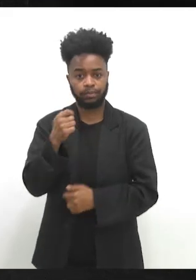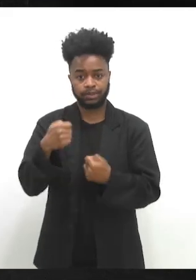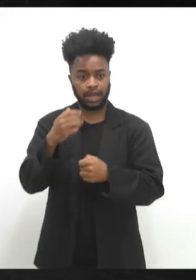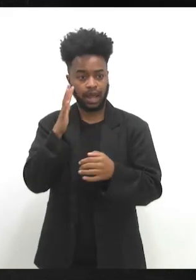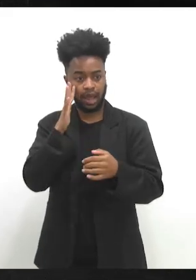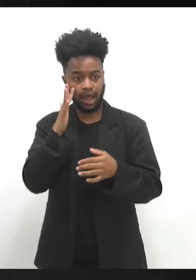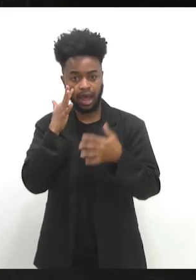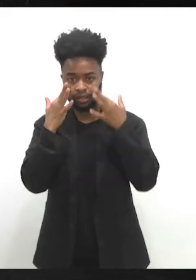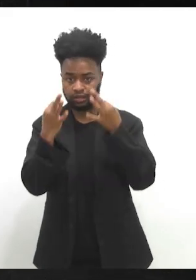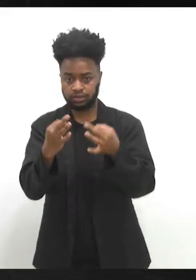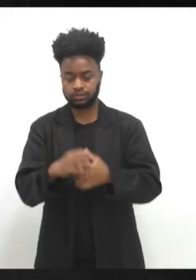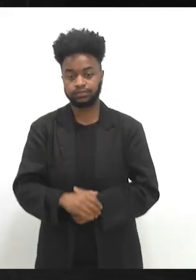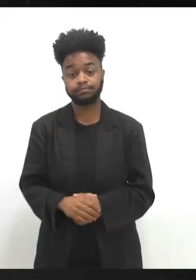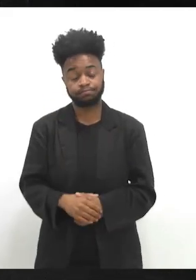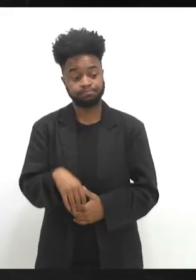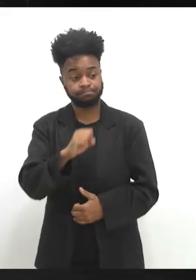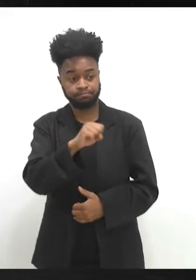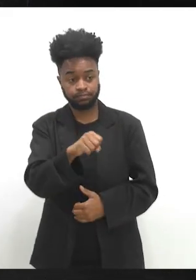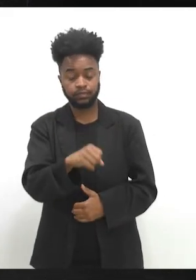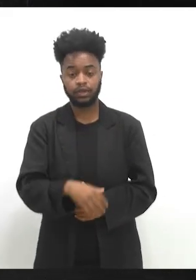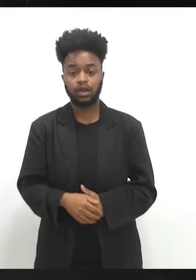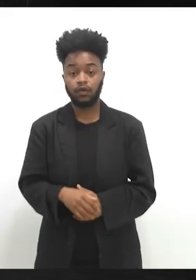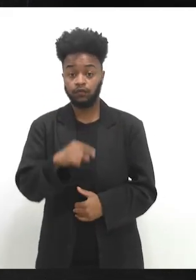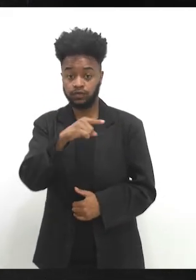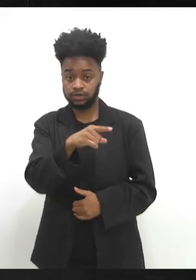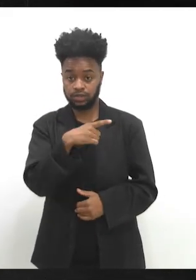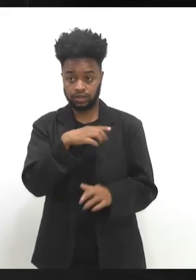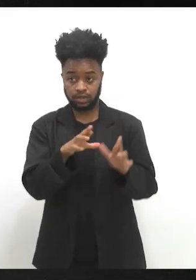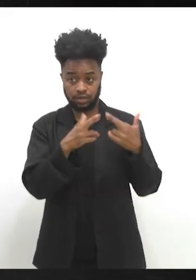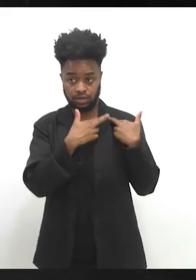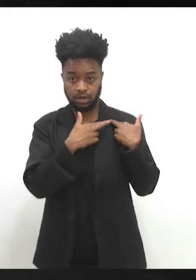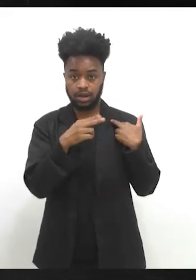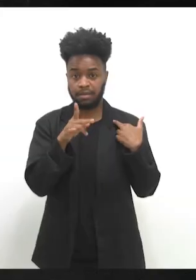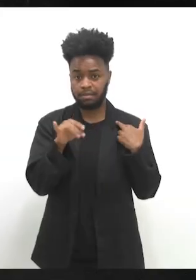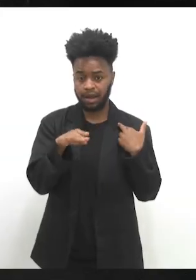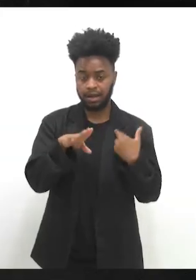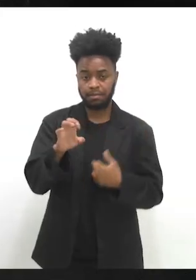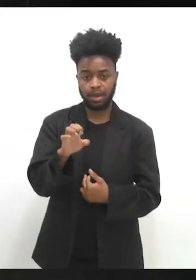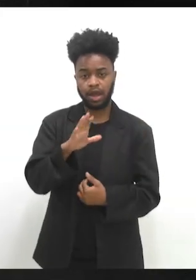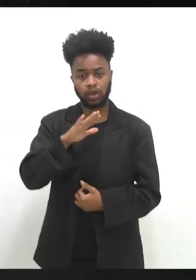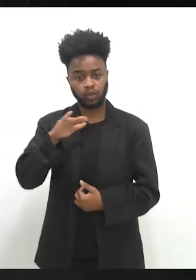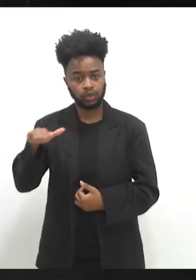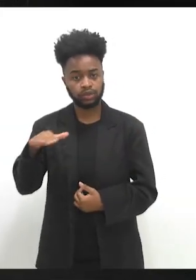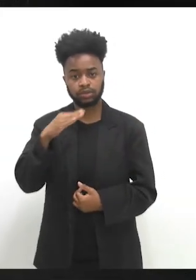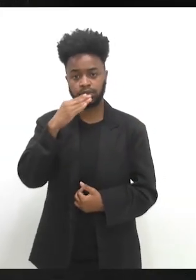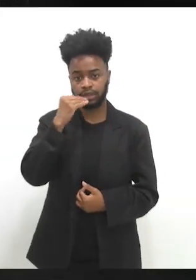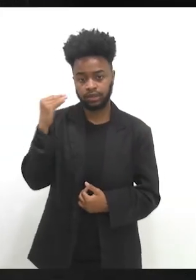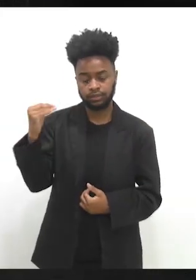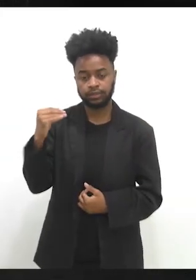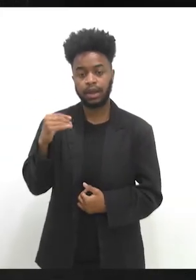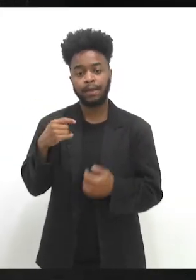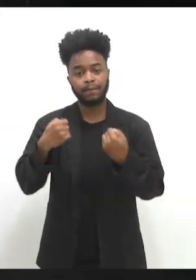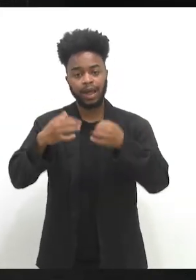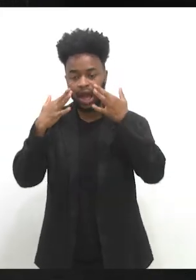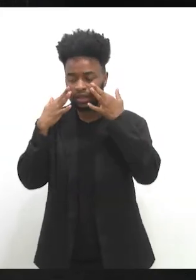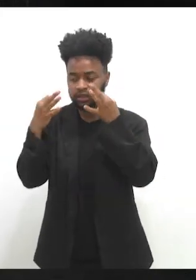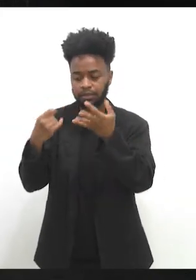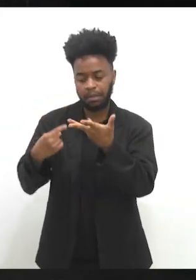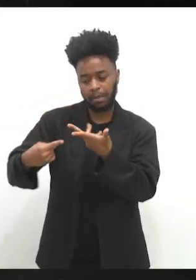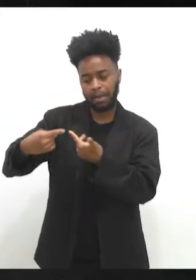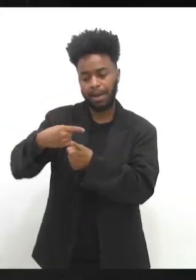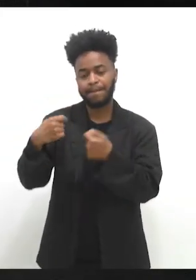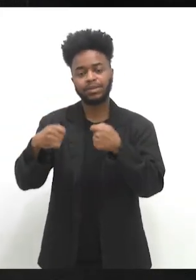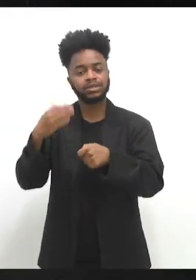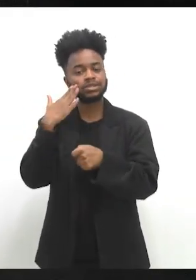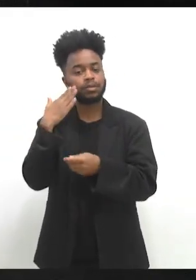têm que ser vistas. Né? De uma certa forma, assim, você, como responsável, pai ou mãe de um adolescente, de uma criança, você tem que estar ligado em muita coisa. Então, Muito, você